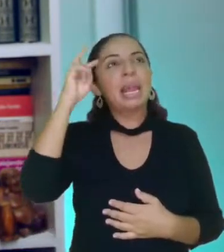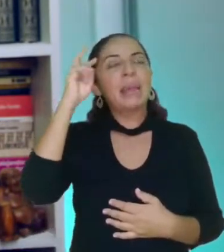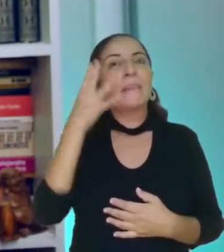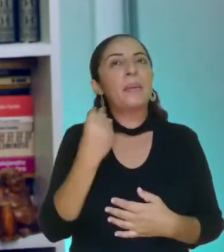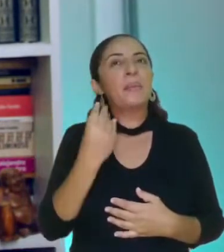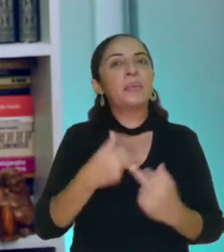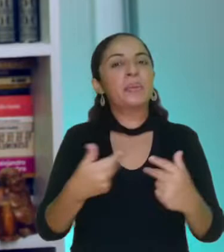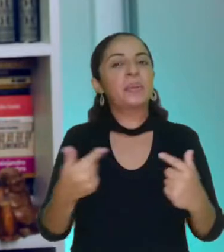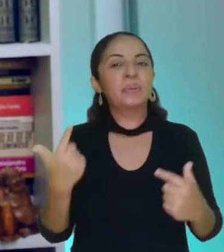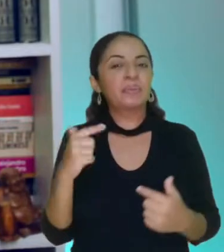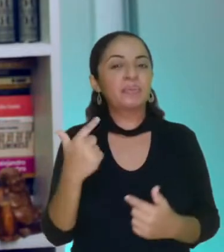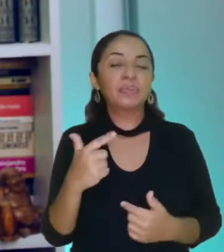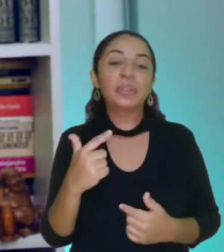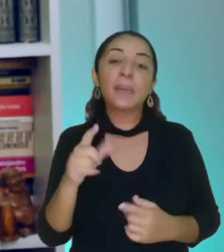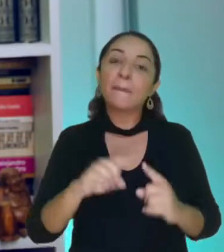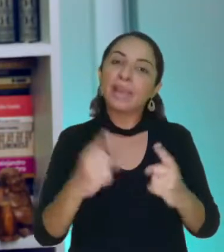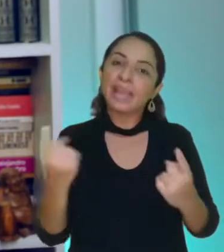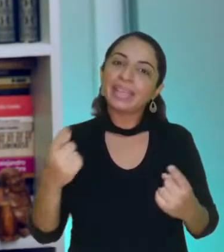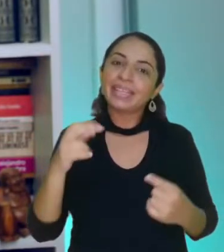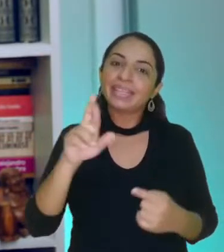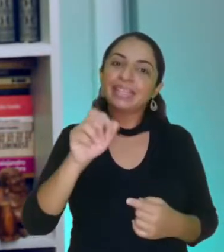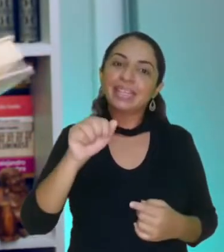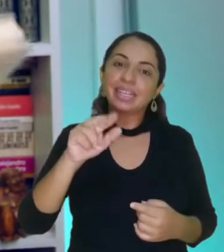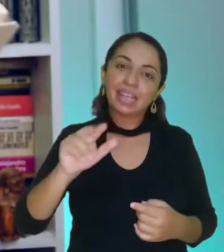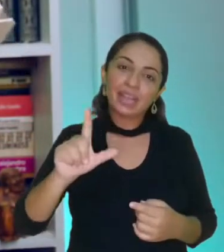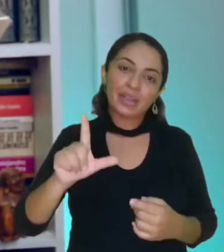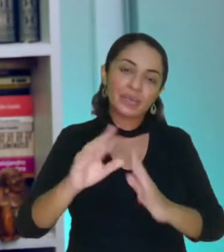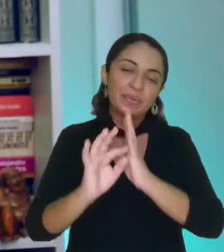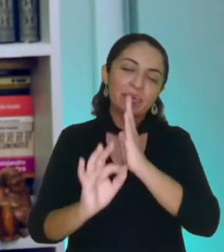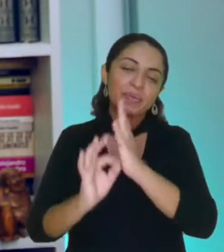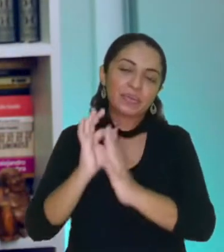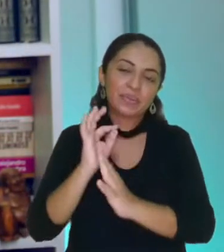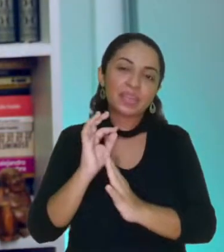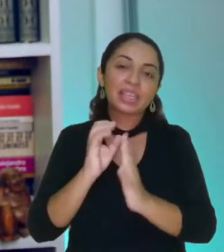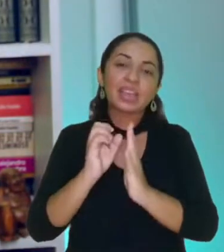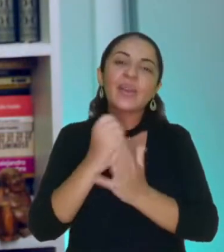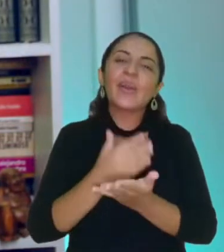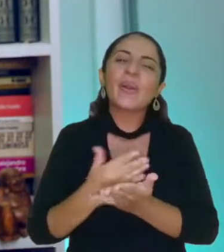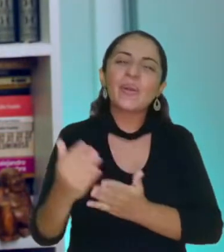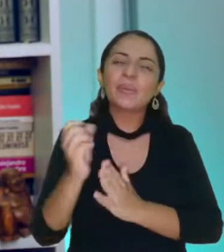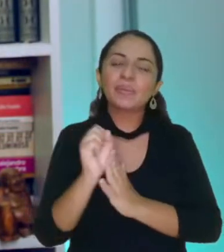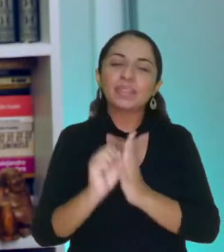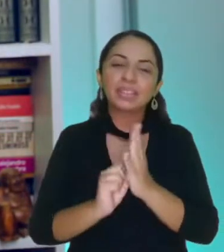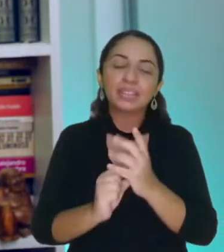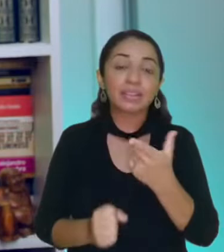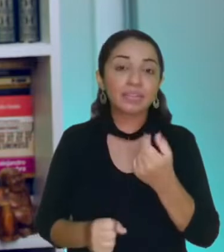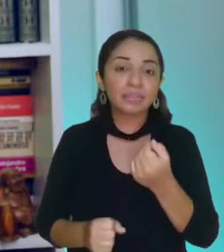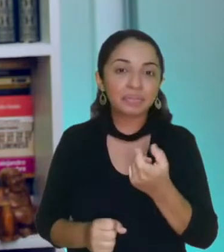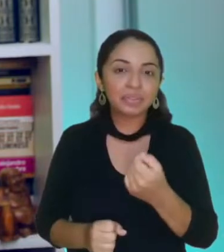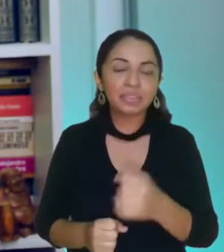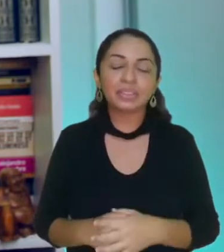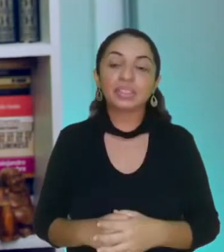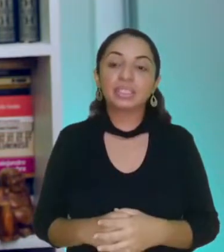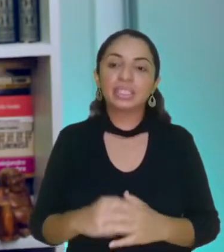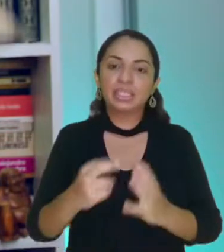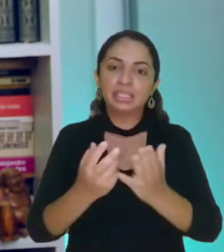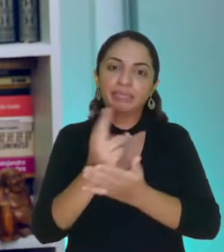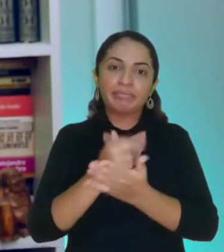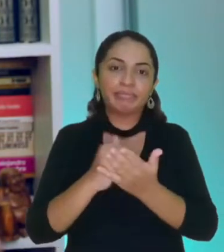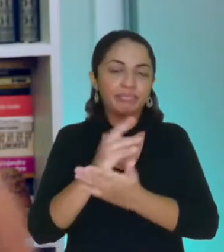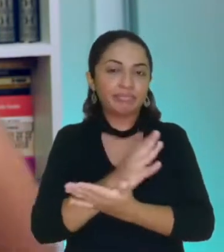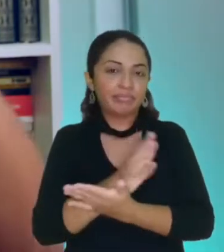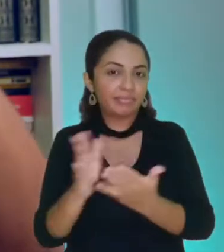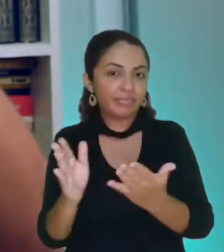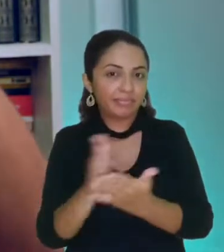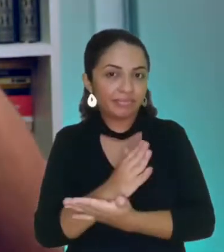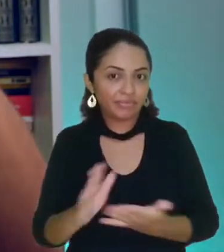acho que o único livro famoso do Raul Pompeia, do começo do século XX. Tem algumas ilustrações aqui,